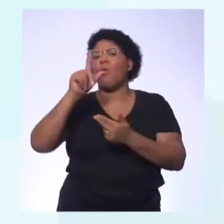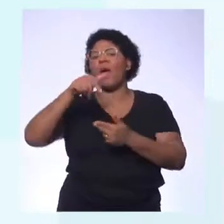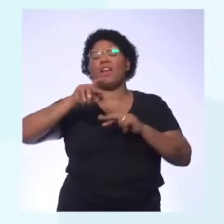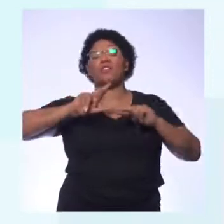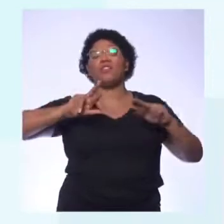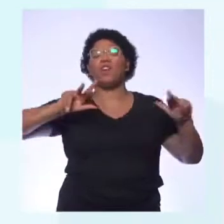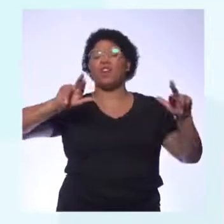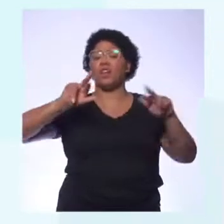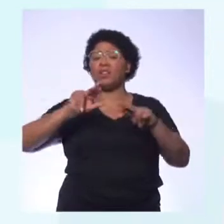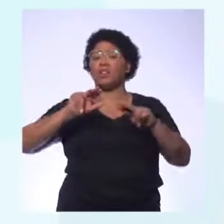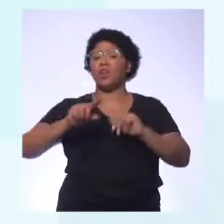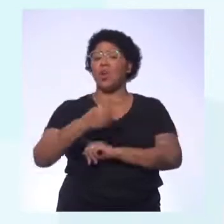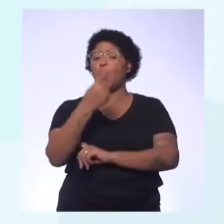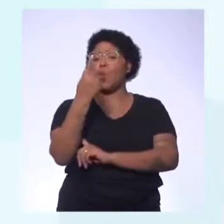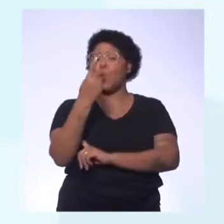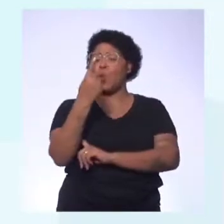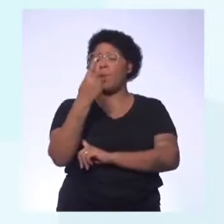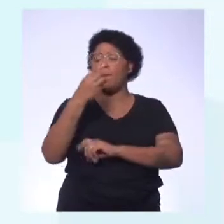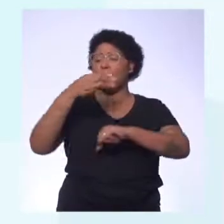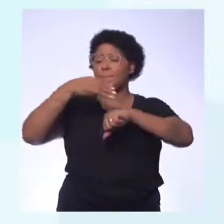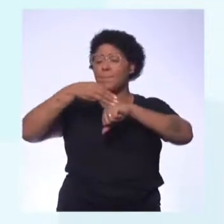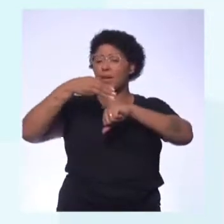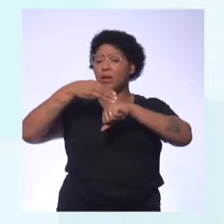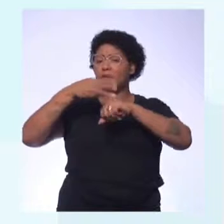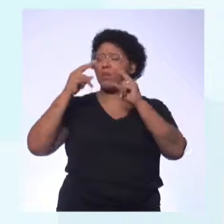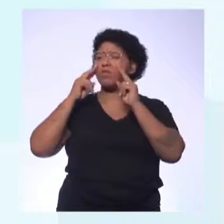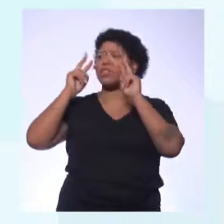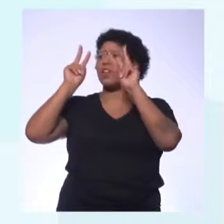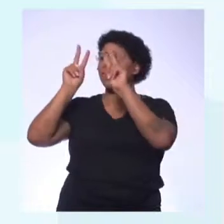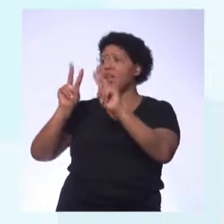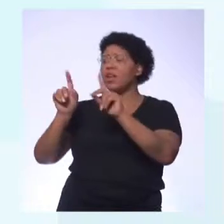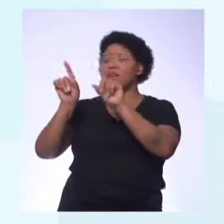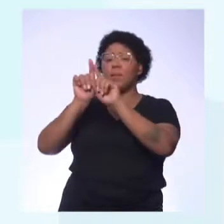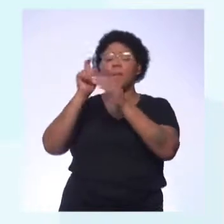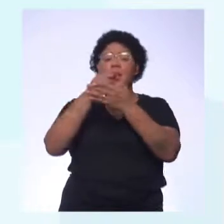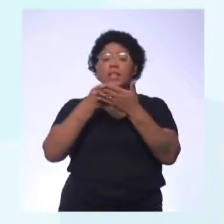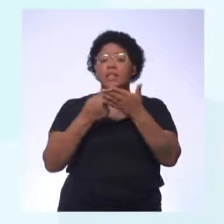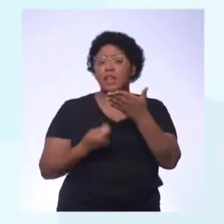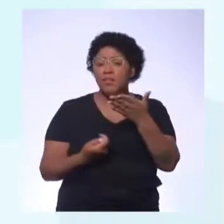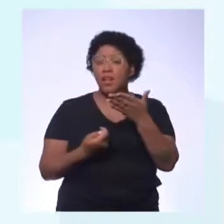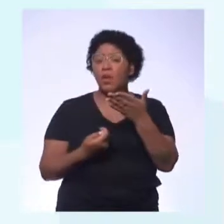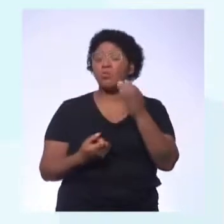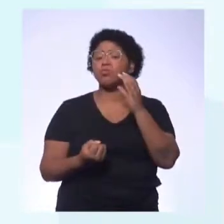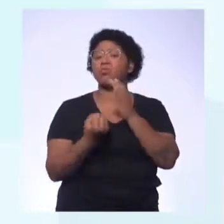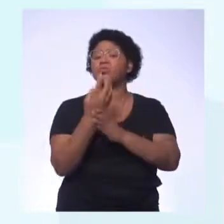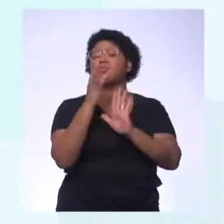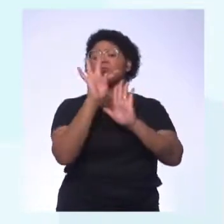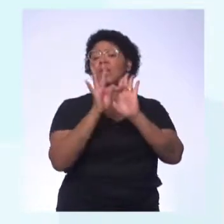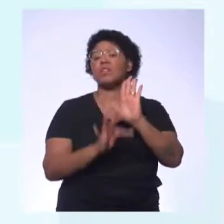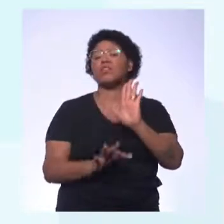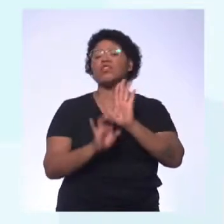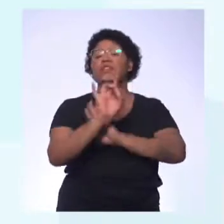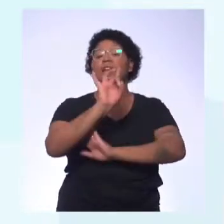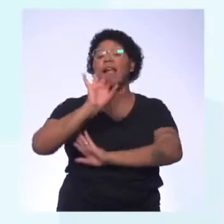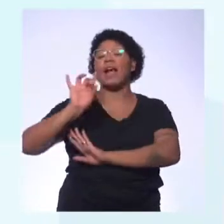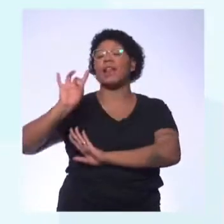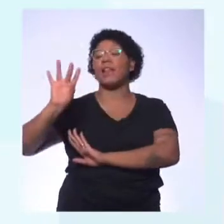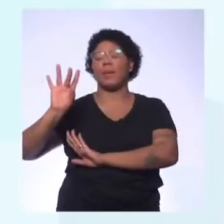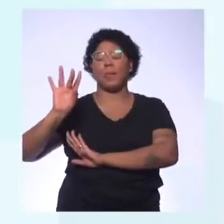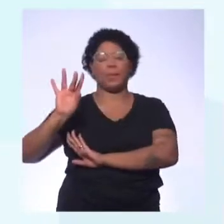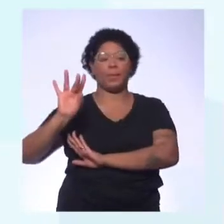aí um minuto para vocês colocarem o que vocês conseguem descrever sobre cada uma dessas imagens. Podem fazer até uma